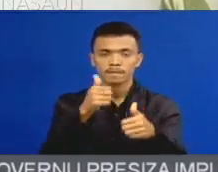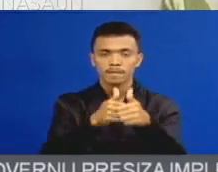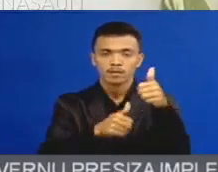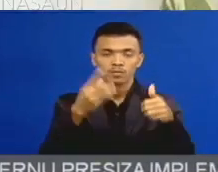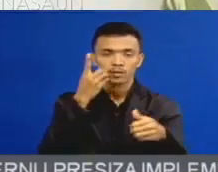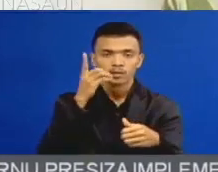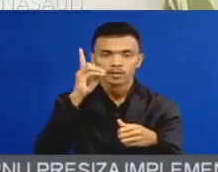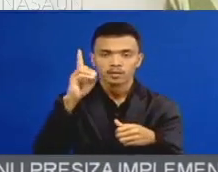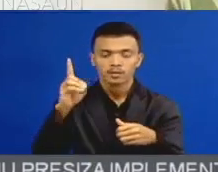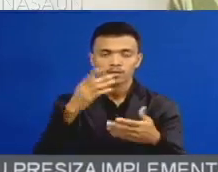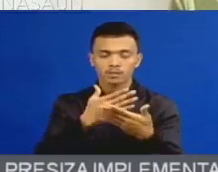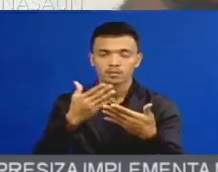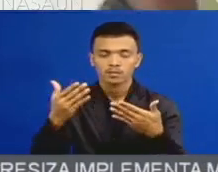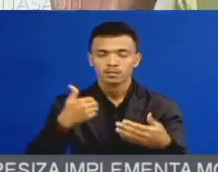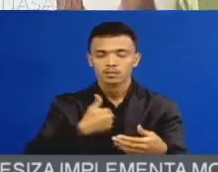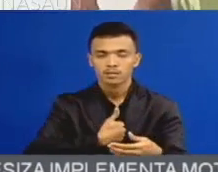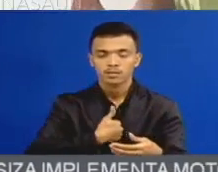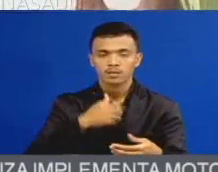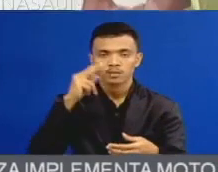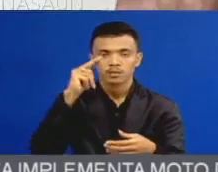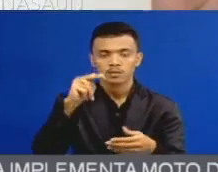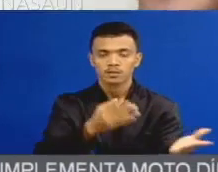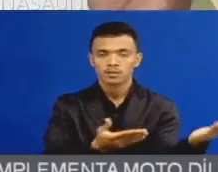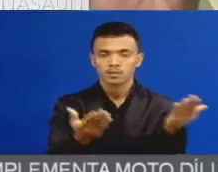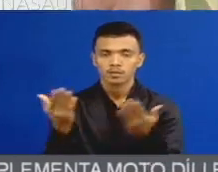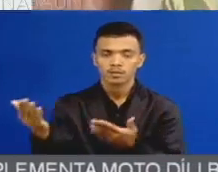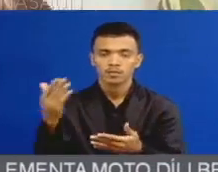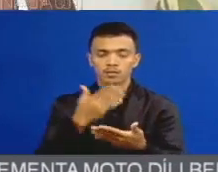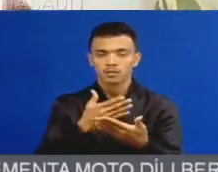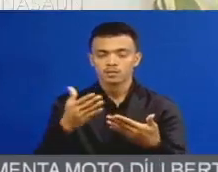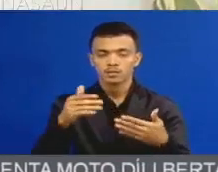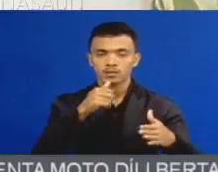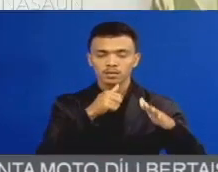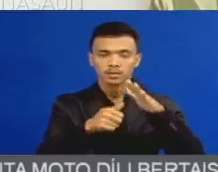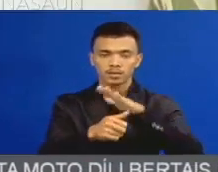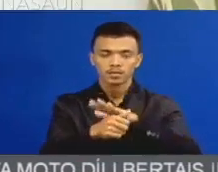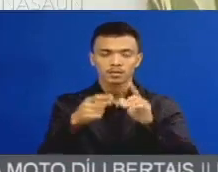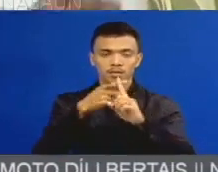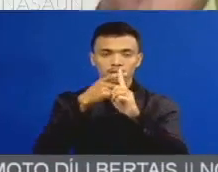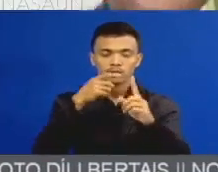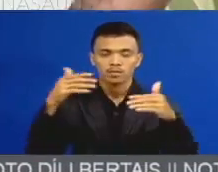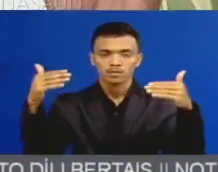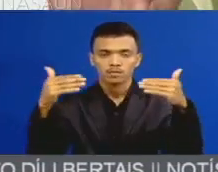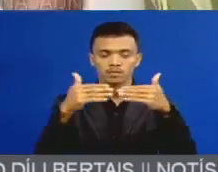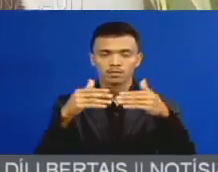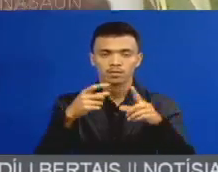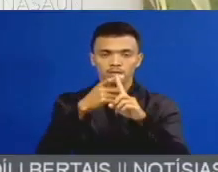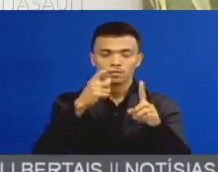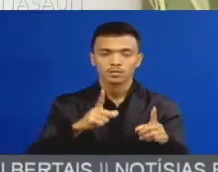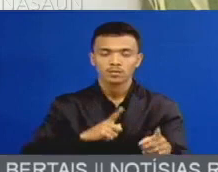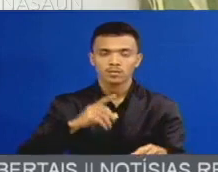declara sasan nain katak nia lori sasan serané tama ilegalmente husi fronteras. Lius lolote